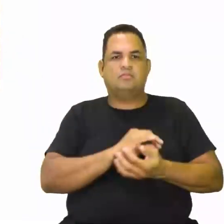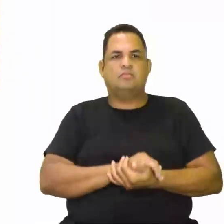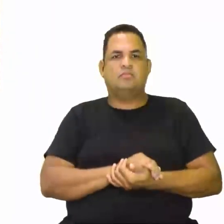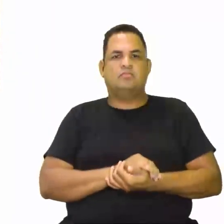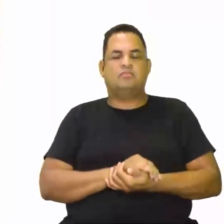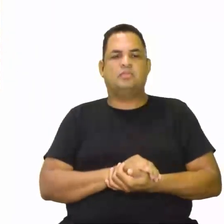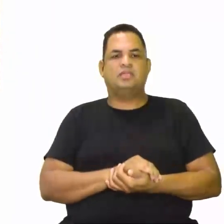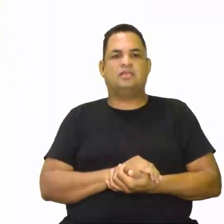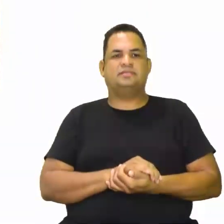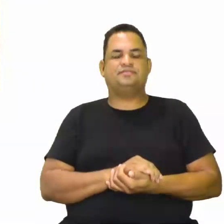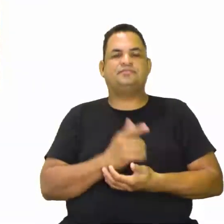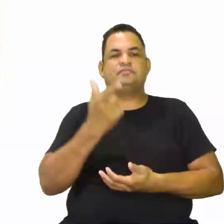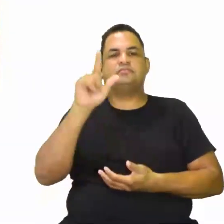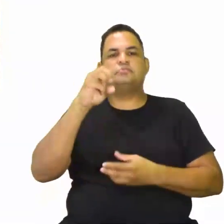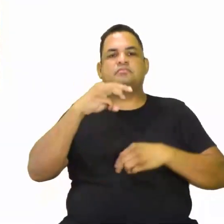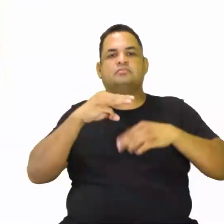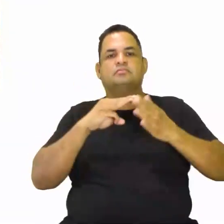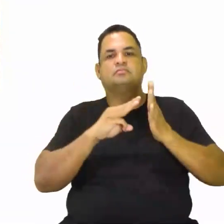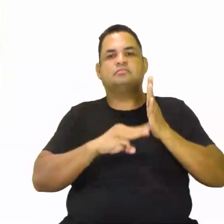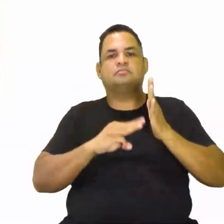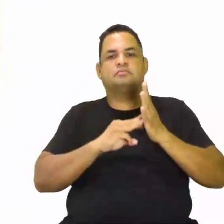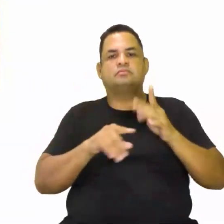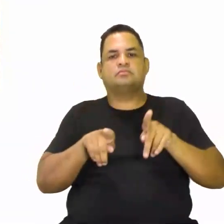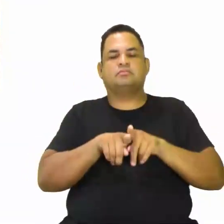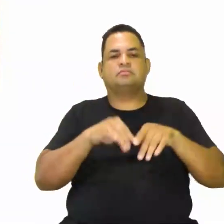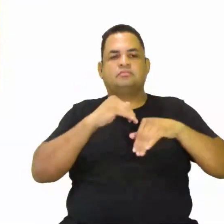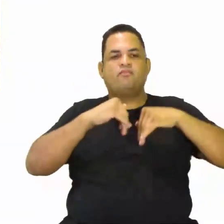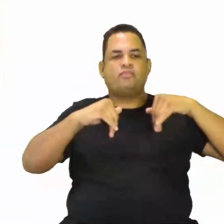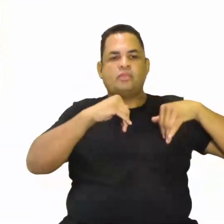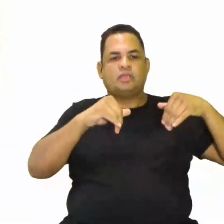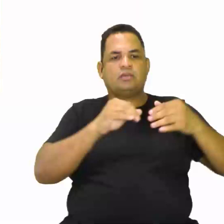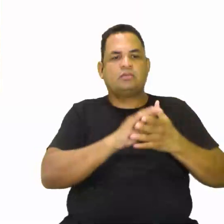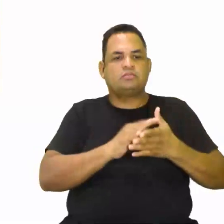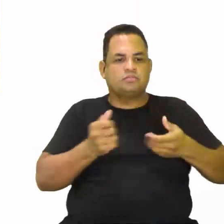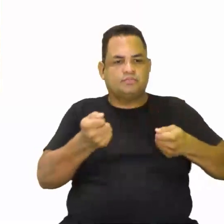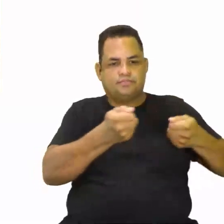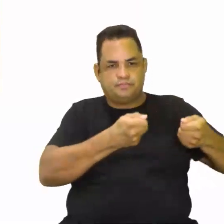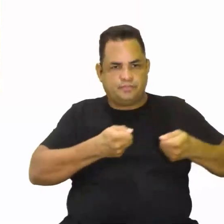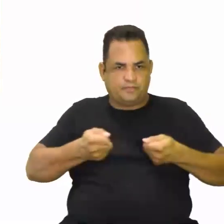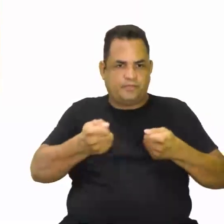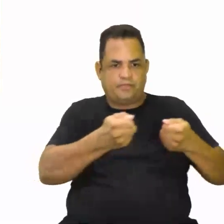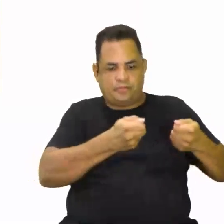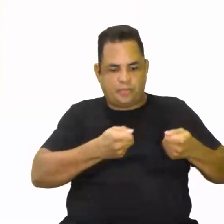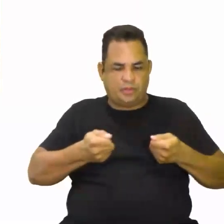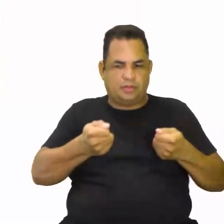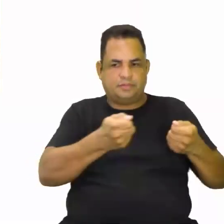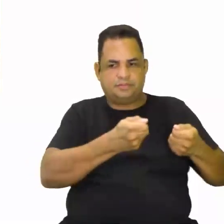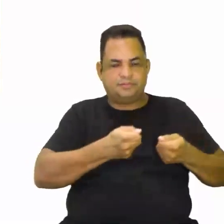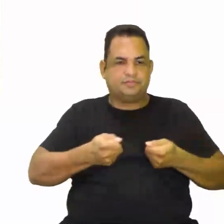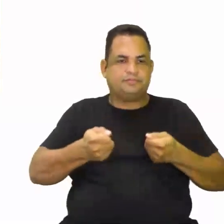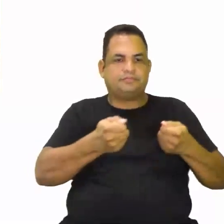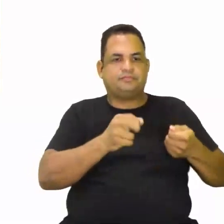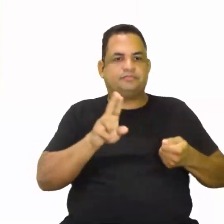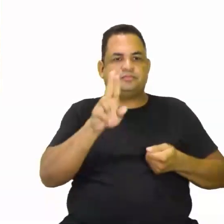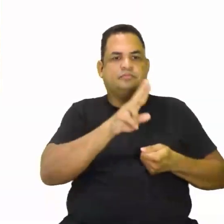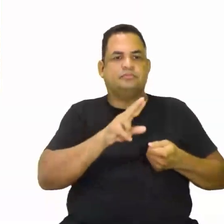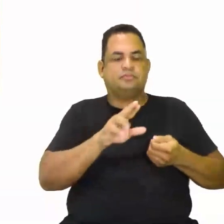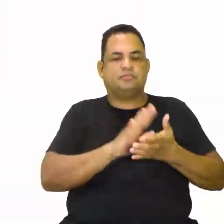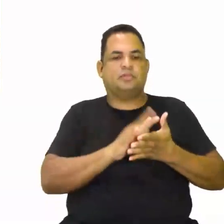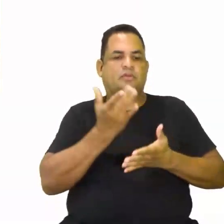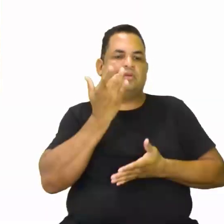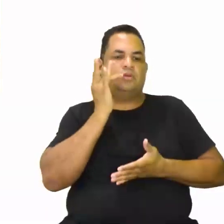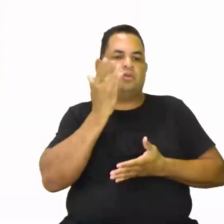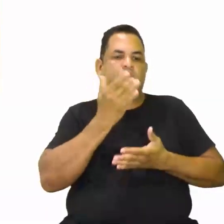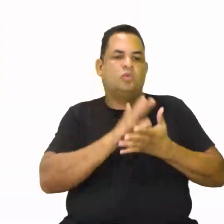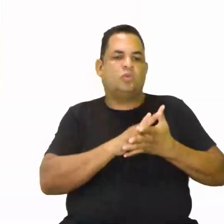Na sequência, outros métodos de separação, como a levigação, que é utilizada para separar o ouro